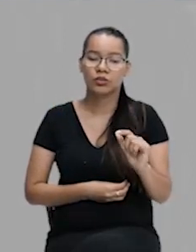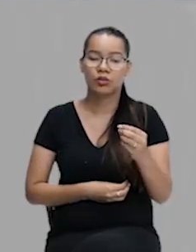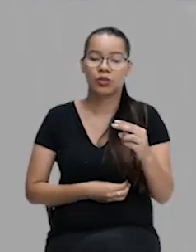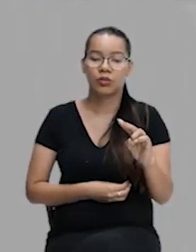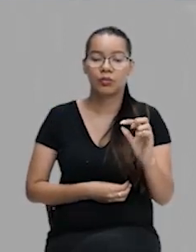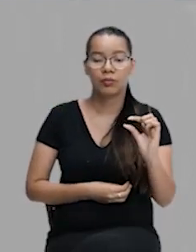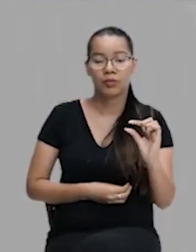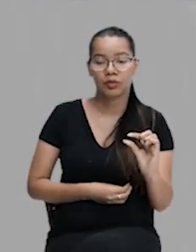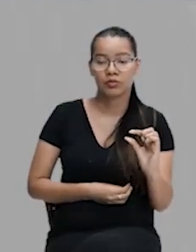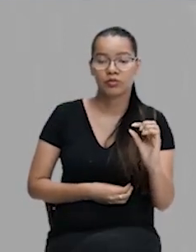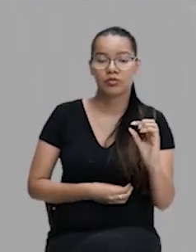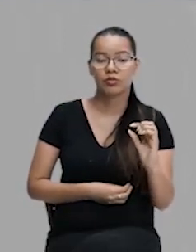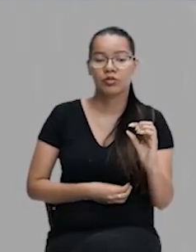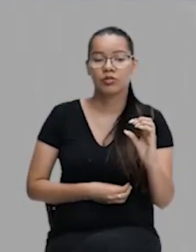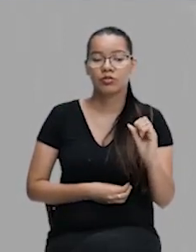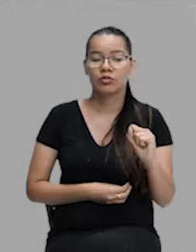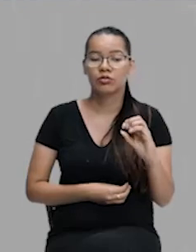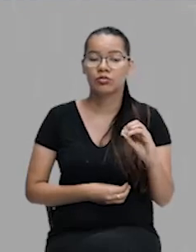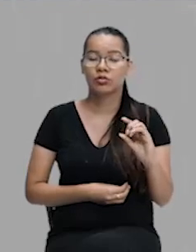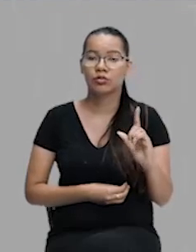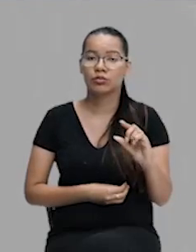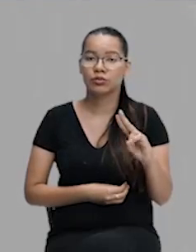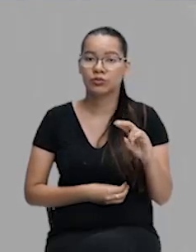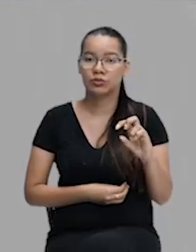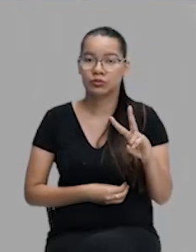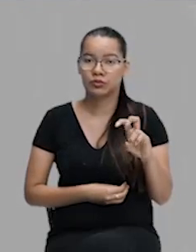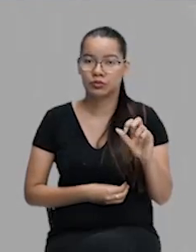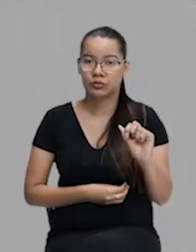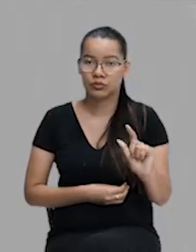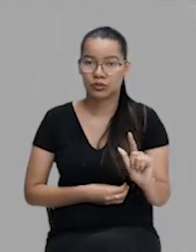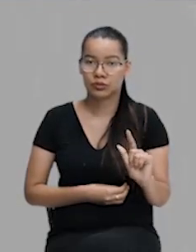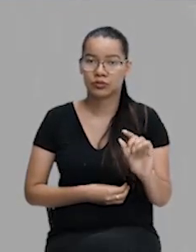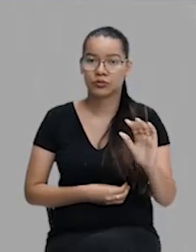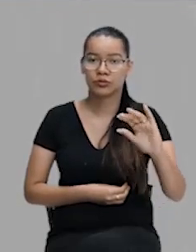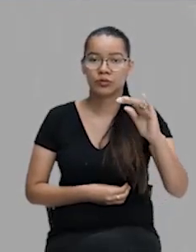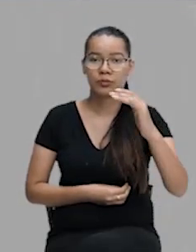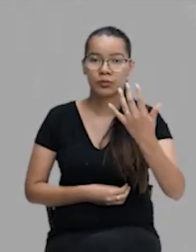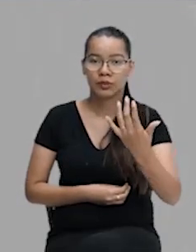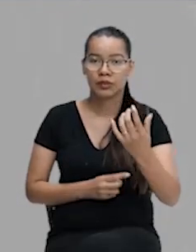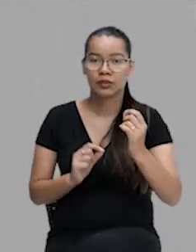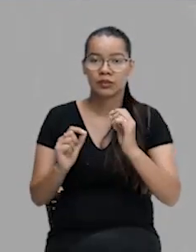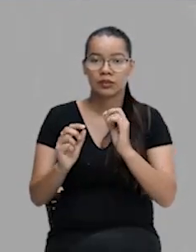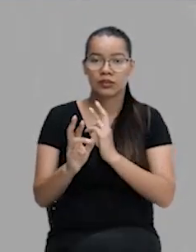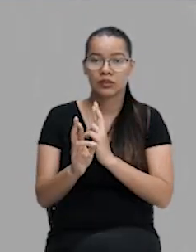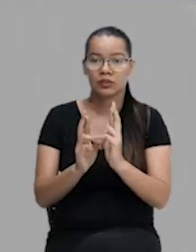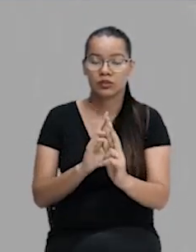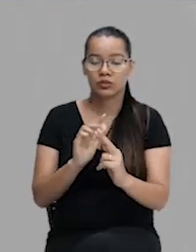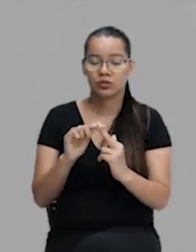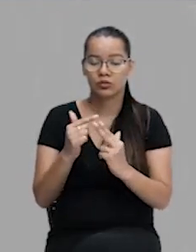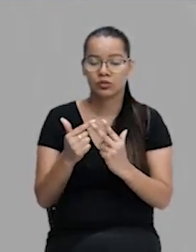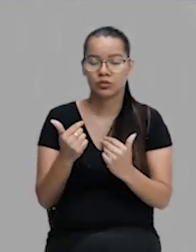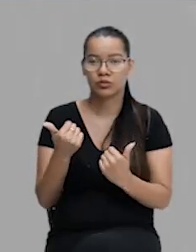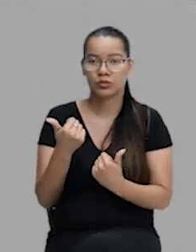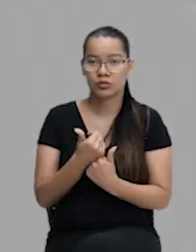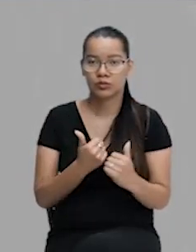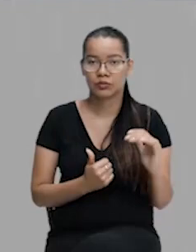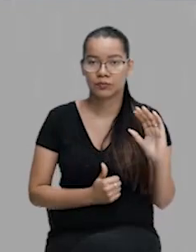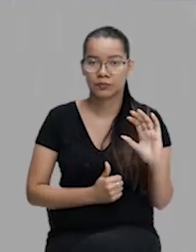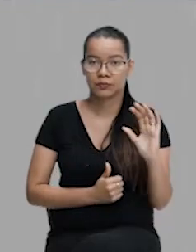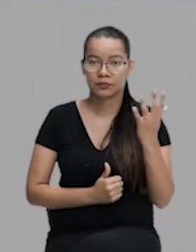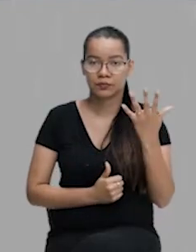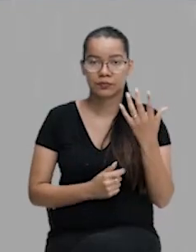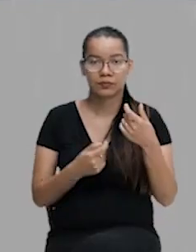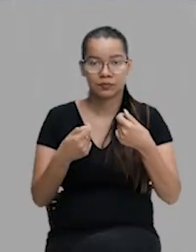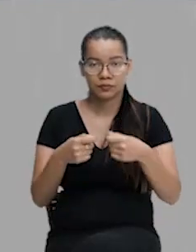menos solúvel. São condições para que as reações de dupla troca, né, para que elas aconteçam. Então, a gente